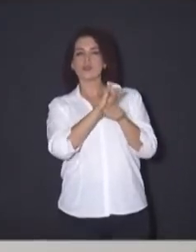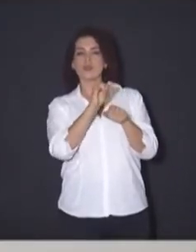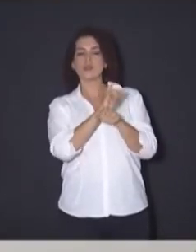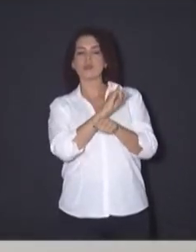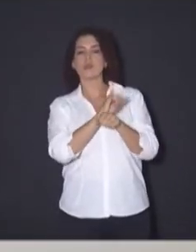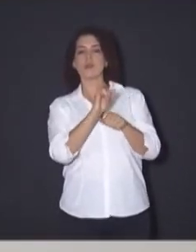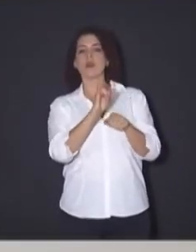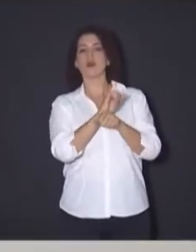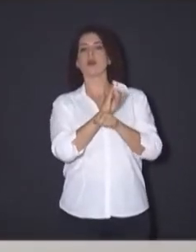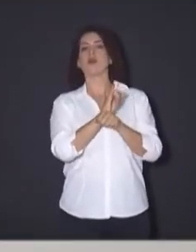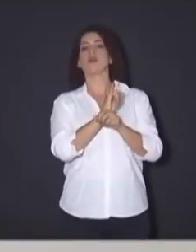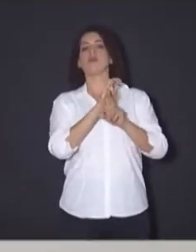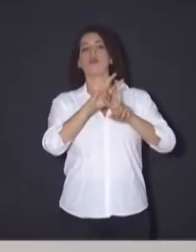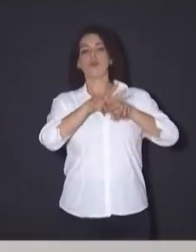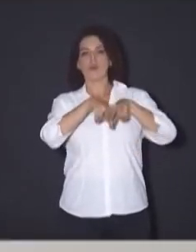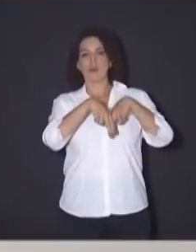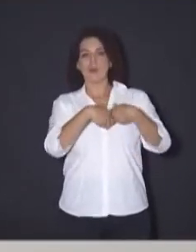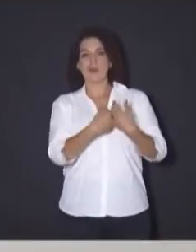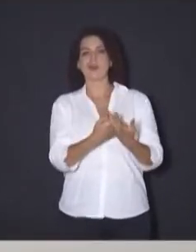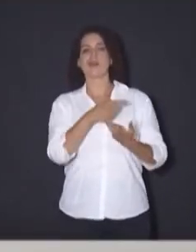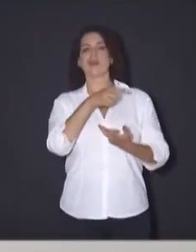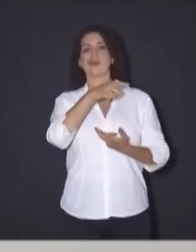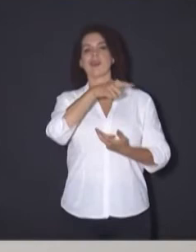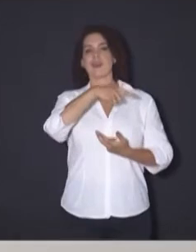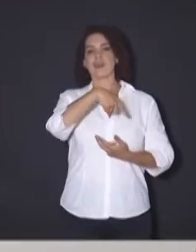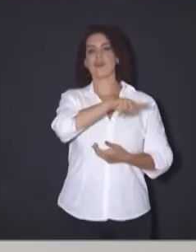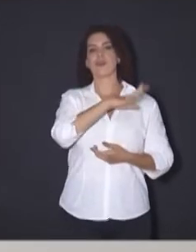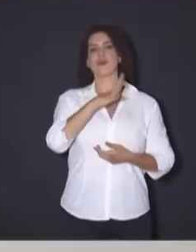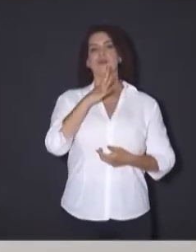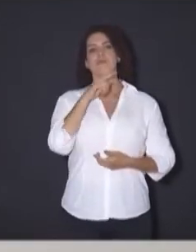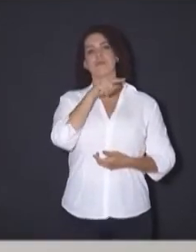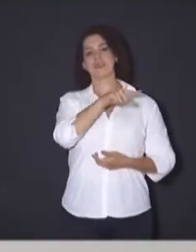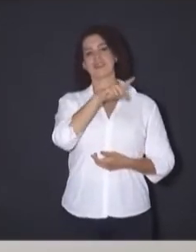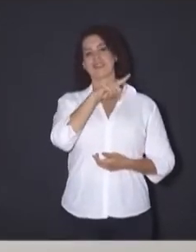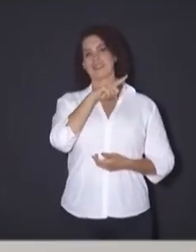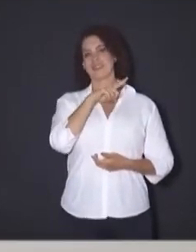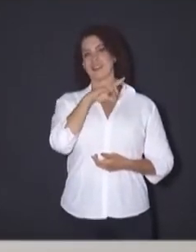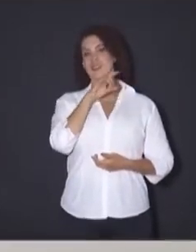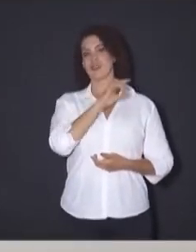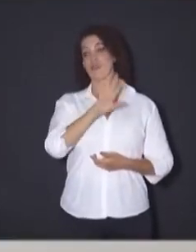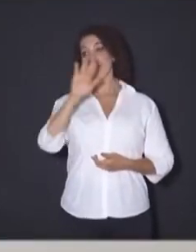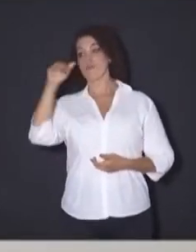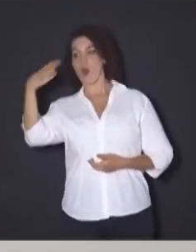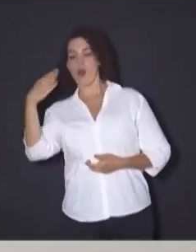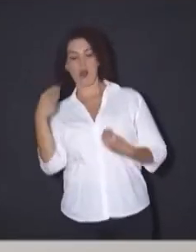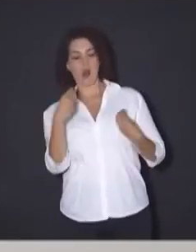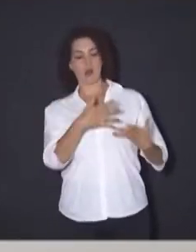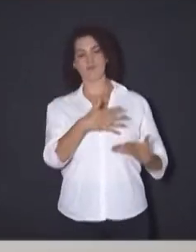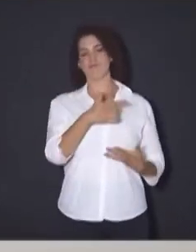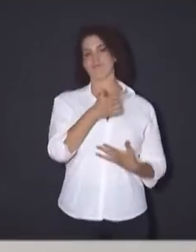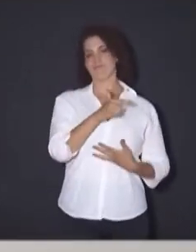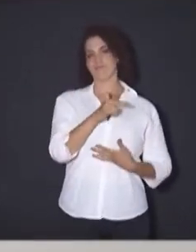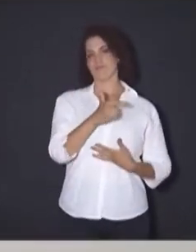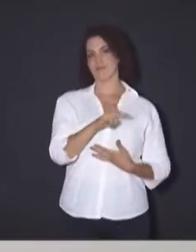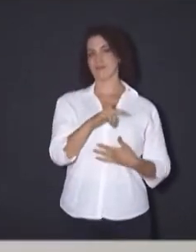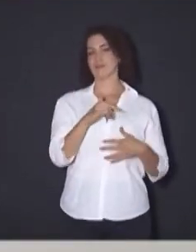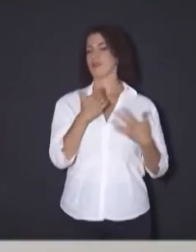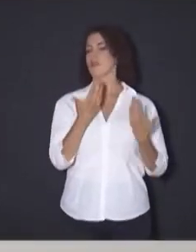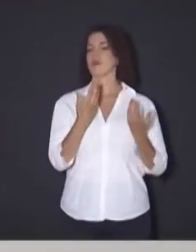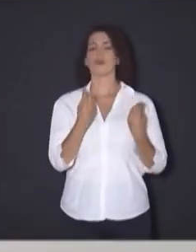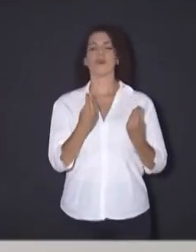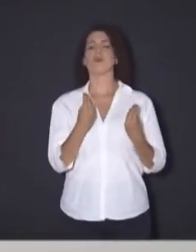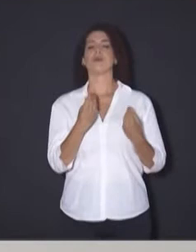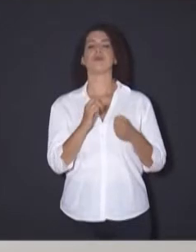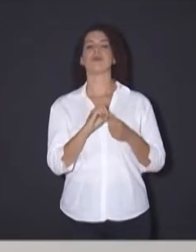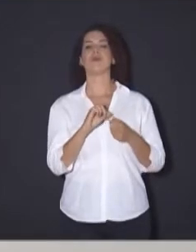desse conhecimento que só elas têm e que não vai vir de fora então como é que nós fazemos isso